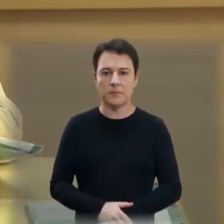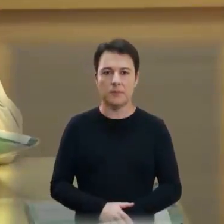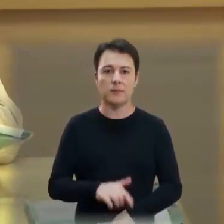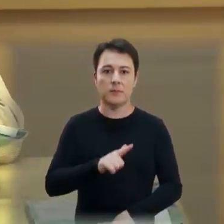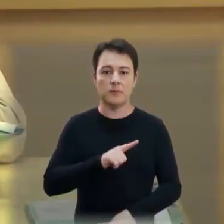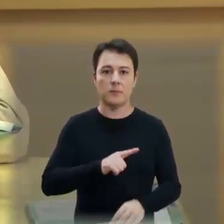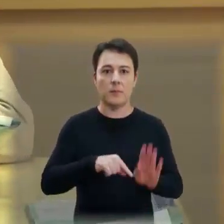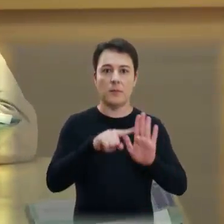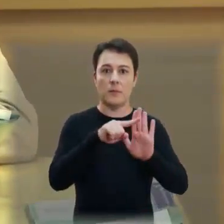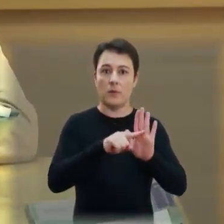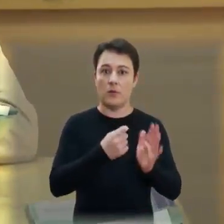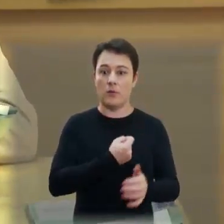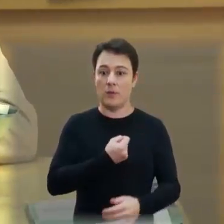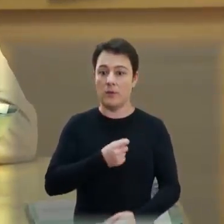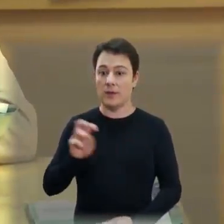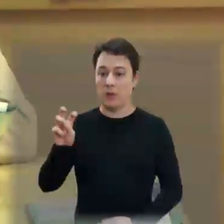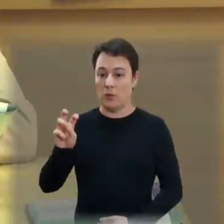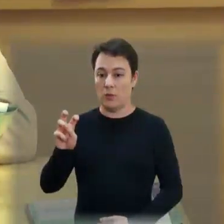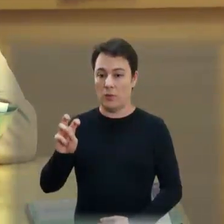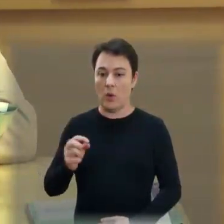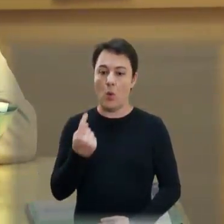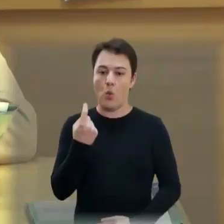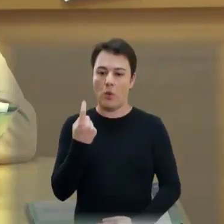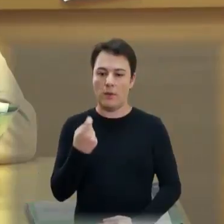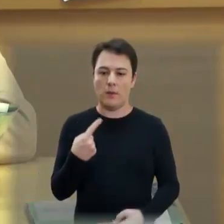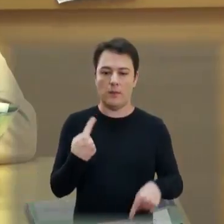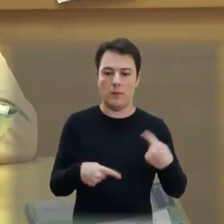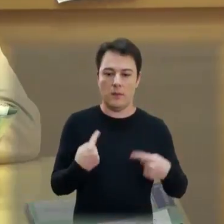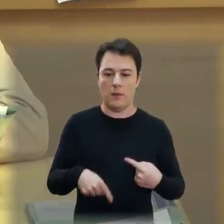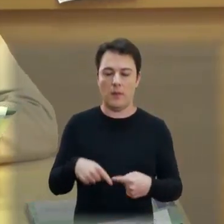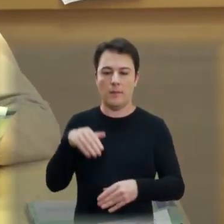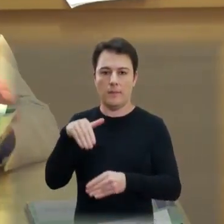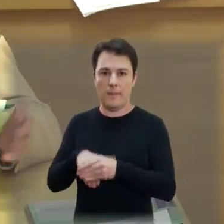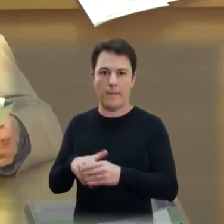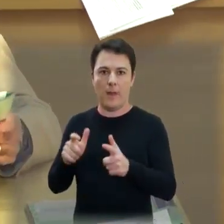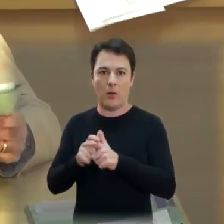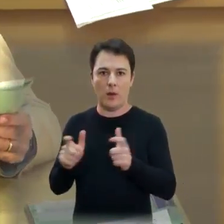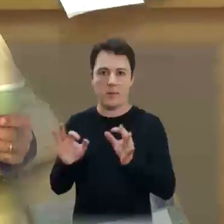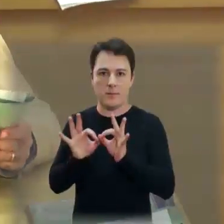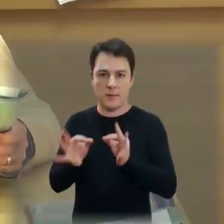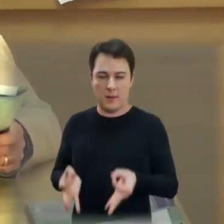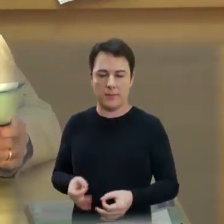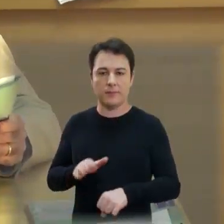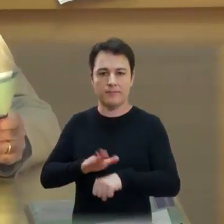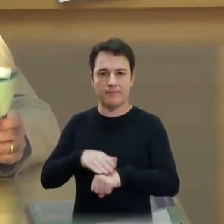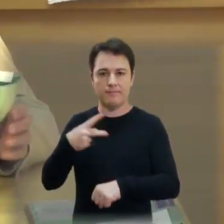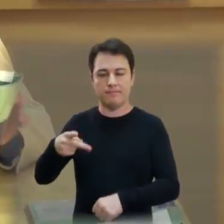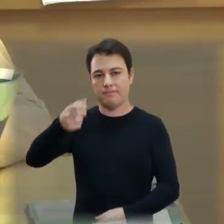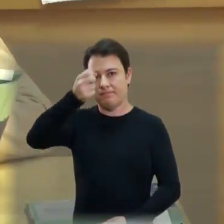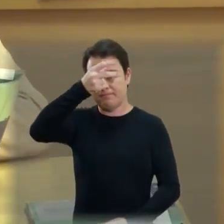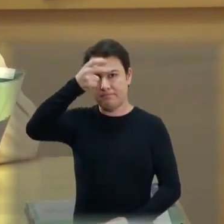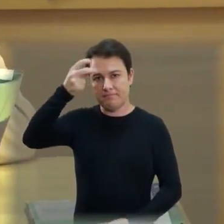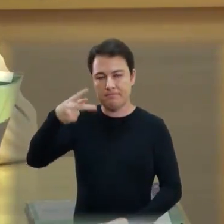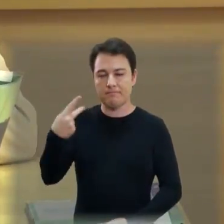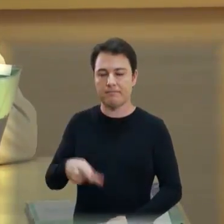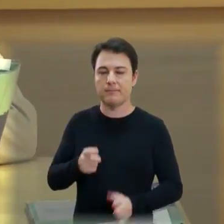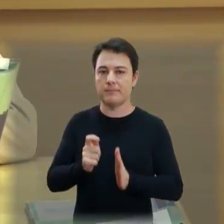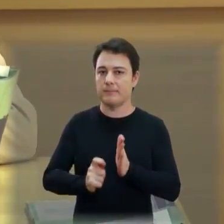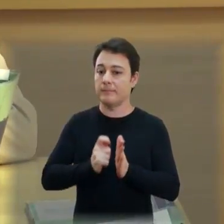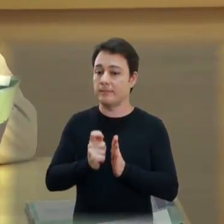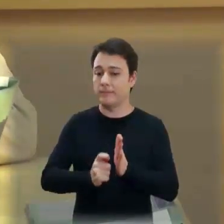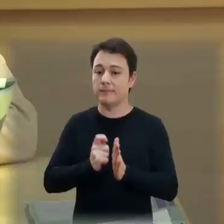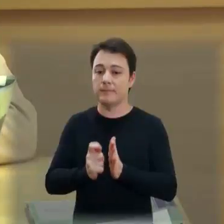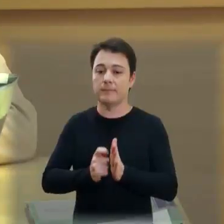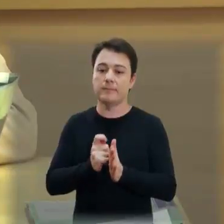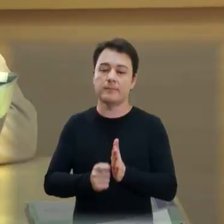Item número 5, única discussão e votação, maioria simples, votação simbólica. Interessada a Prefeitura do município de Araraquara,